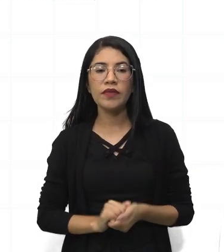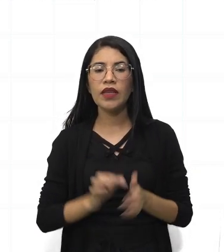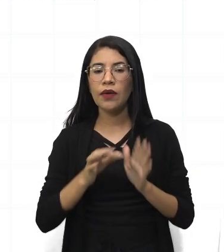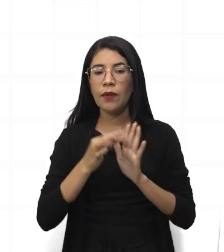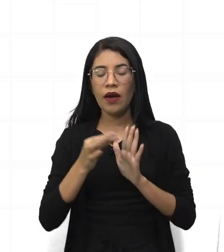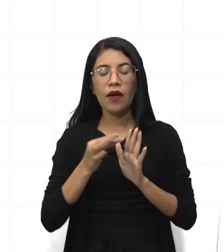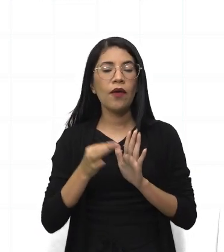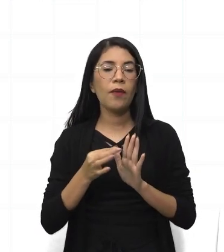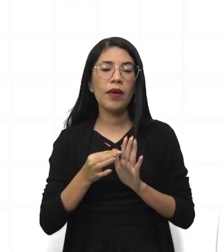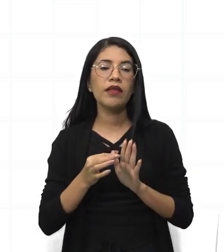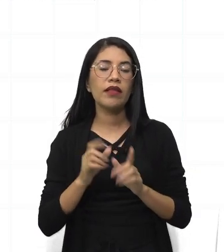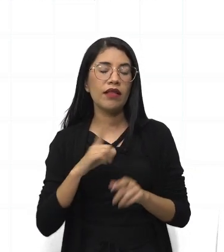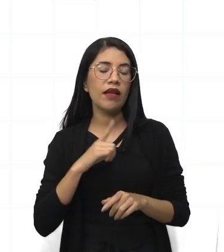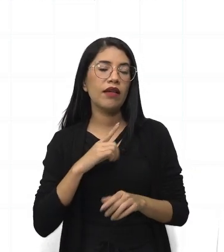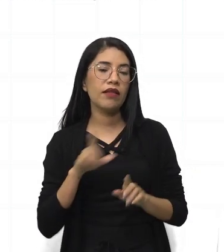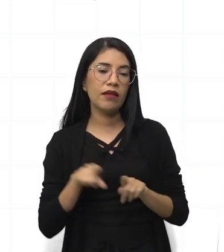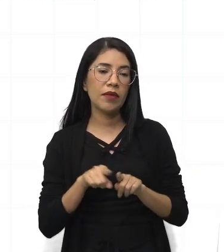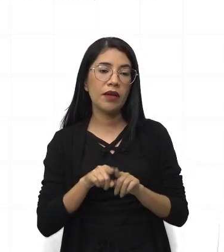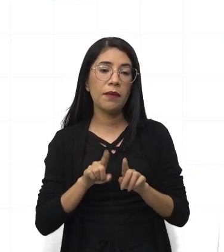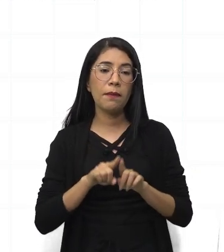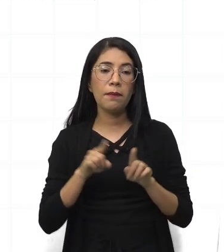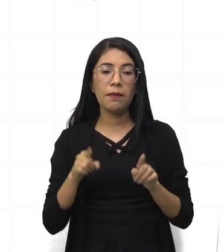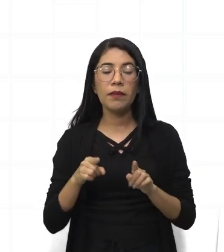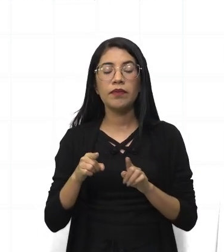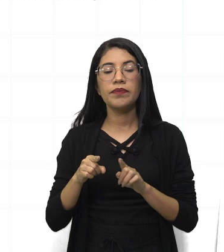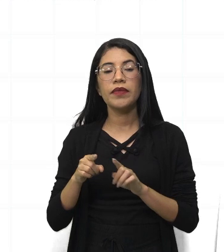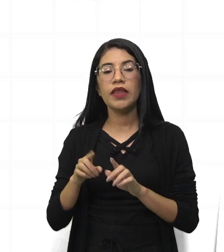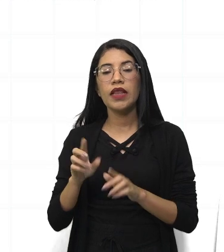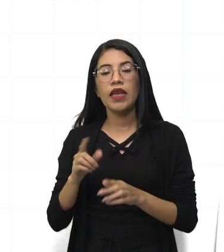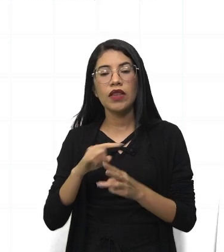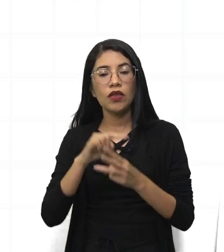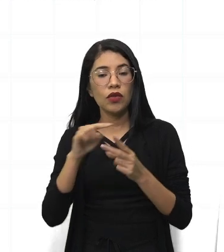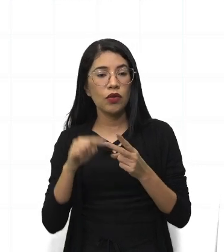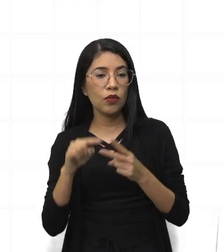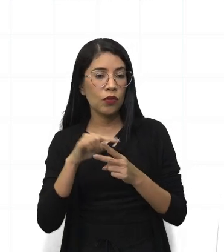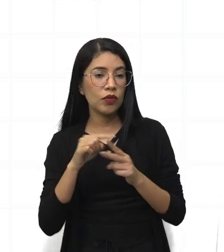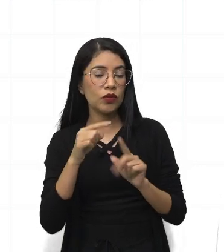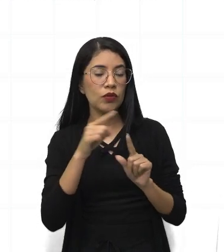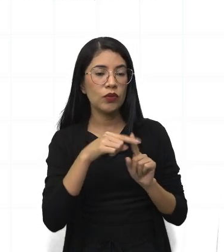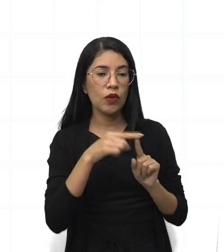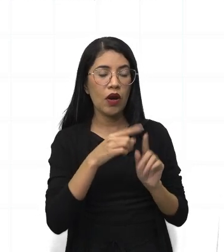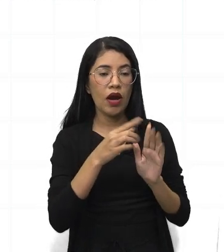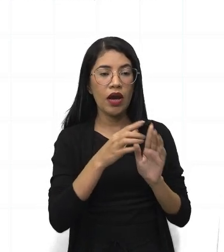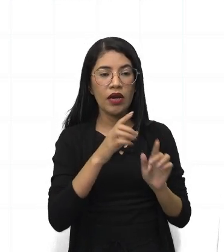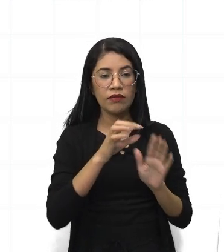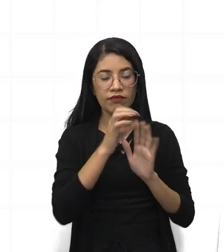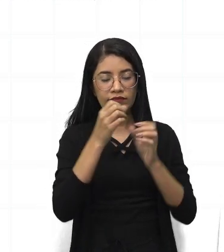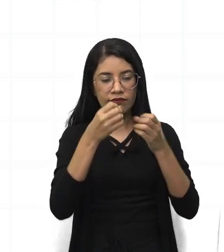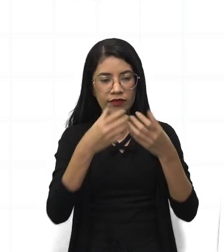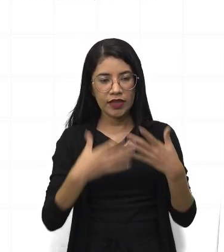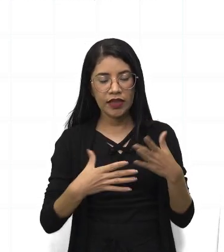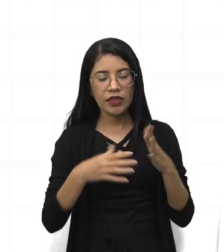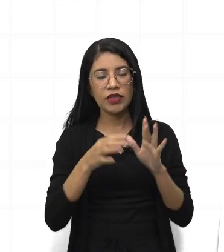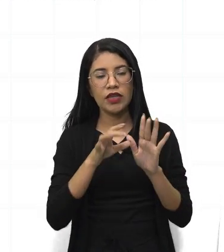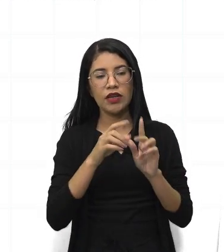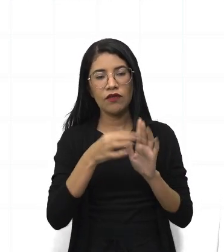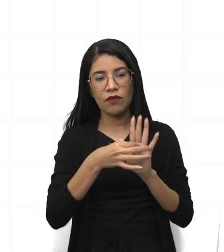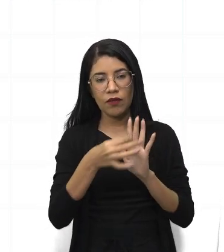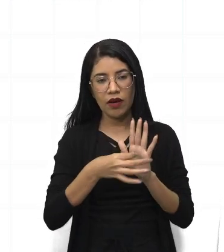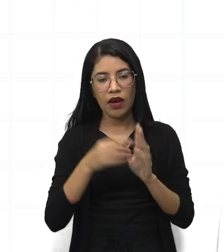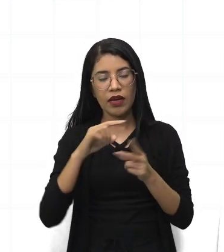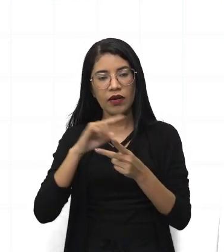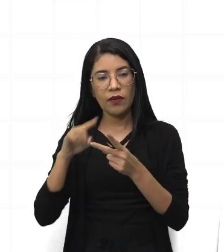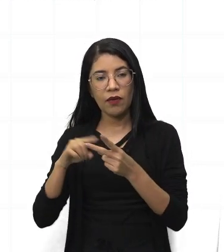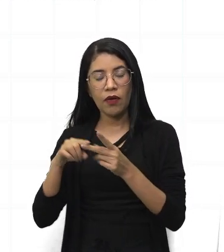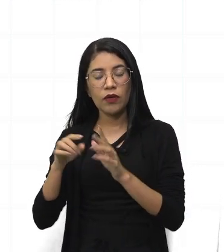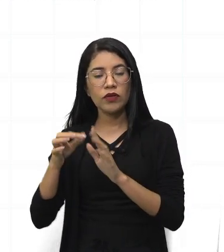argumentos, né? Porque tem o dissertativo argumentativa. Aí eu vou ter que falar sobre algo e dar 3,